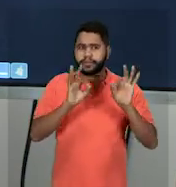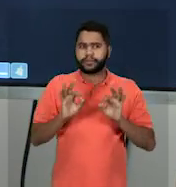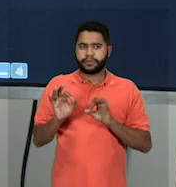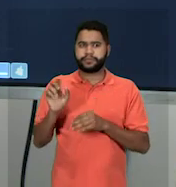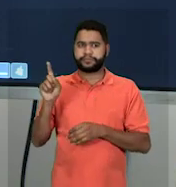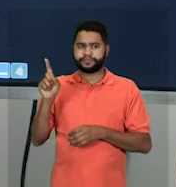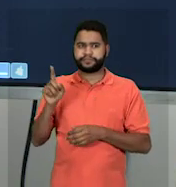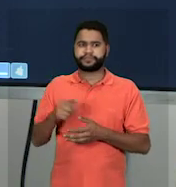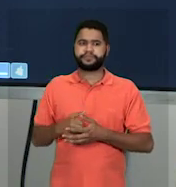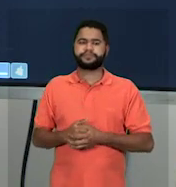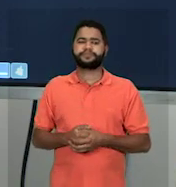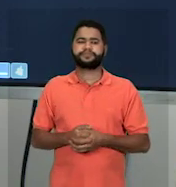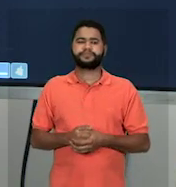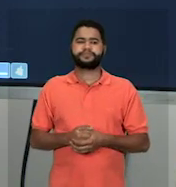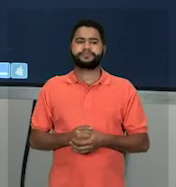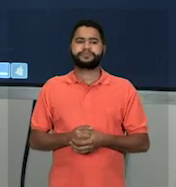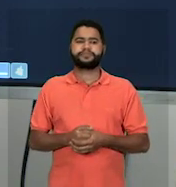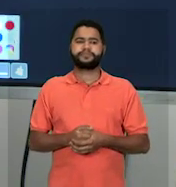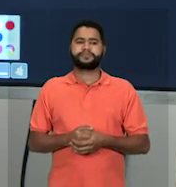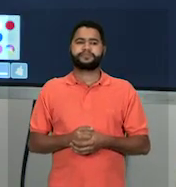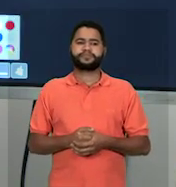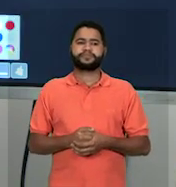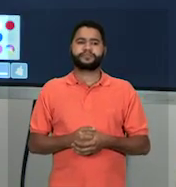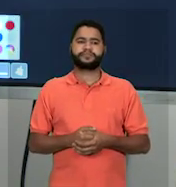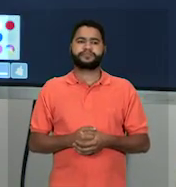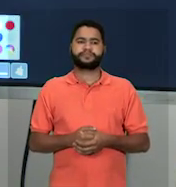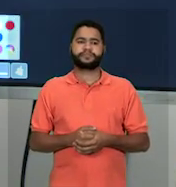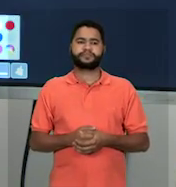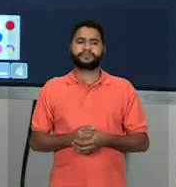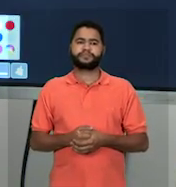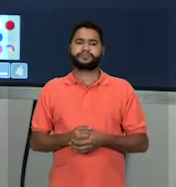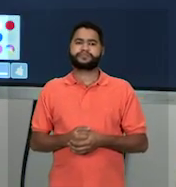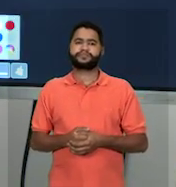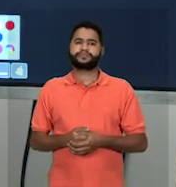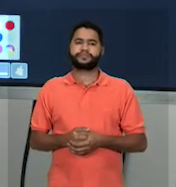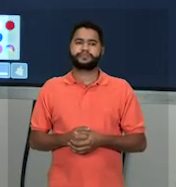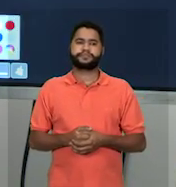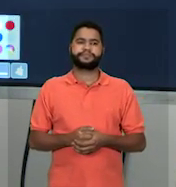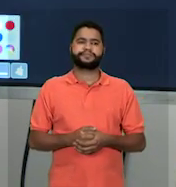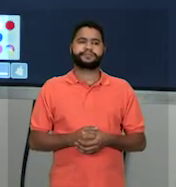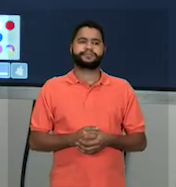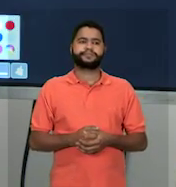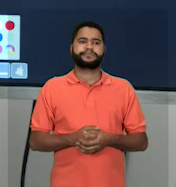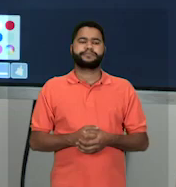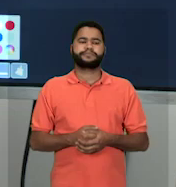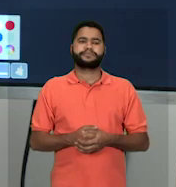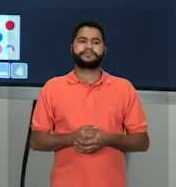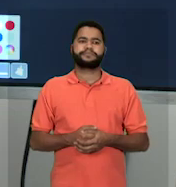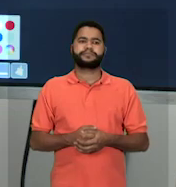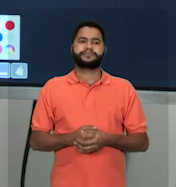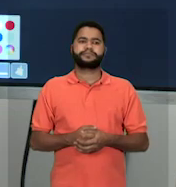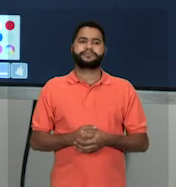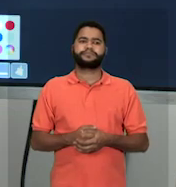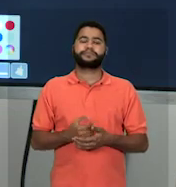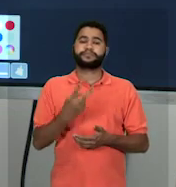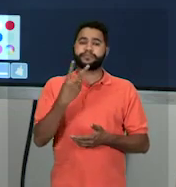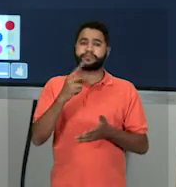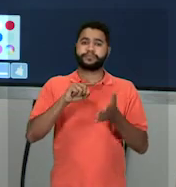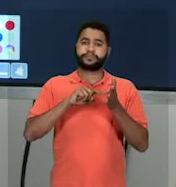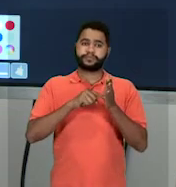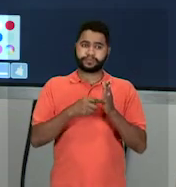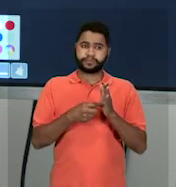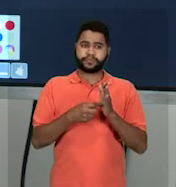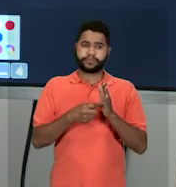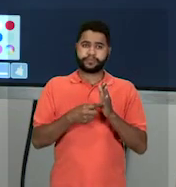uns cálculos bota colocar a ponta um pouco eu ver que já tá no jeito tá no jeito tá aqui ó Então vem comigo duas